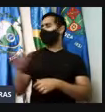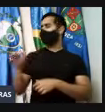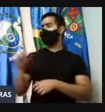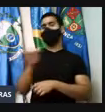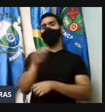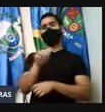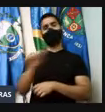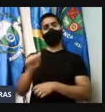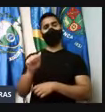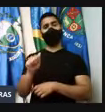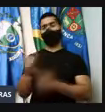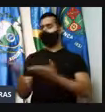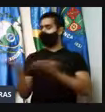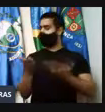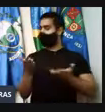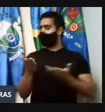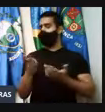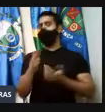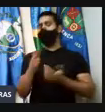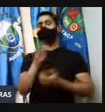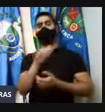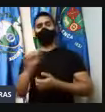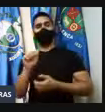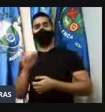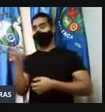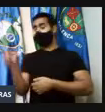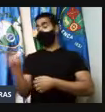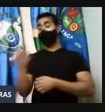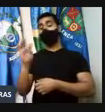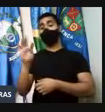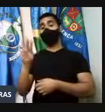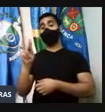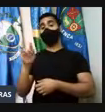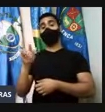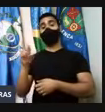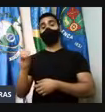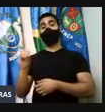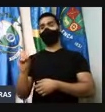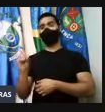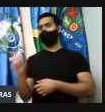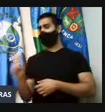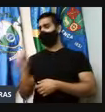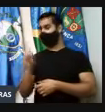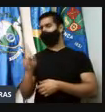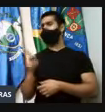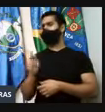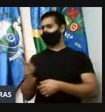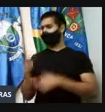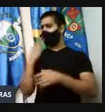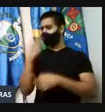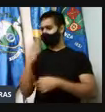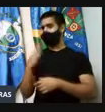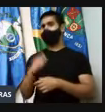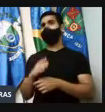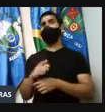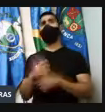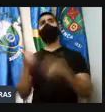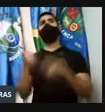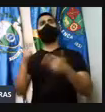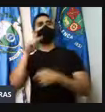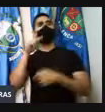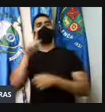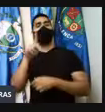FAA, prontamente, na figura do Tiago José, veio aqui todas as vezes, como o vereador Pedro Graça disse,